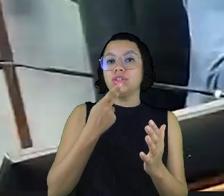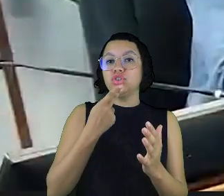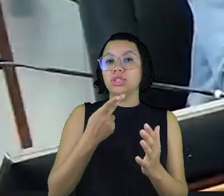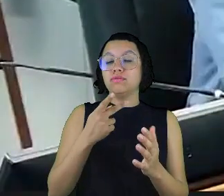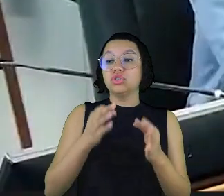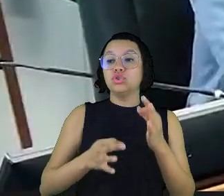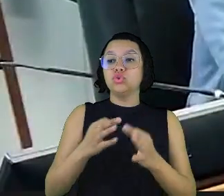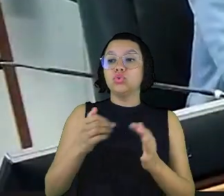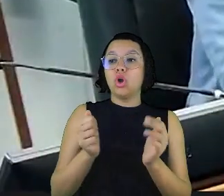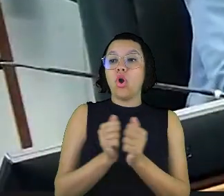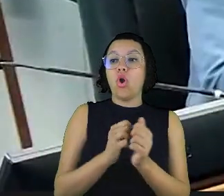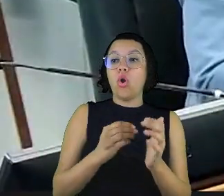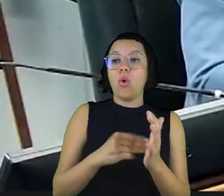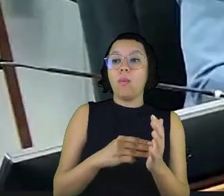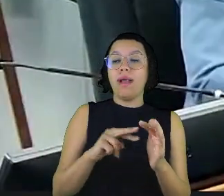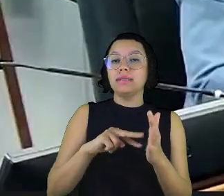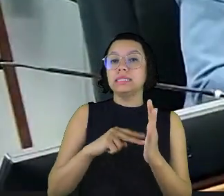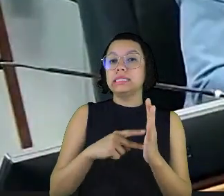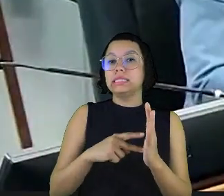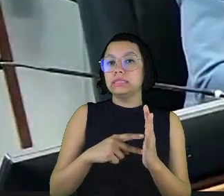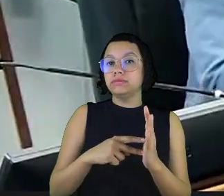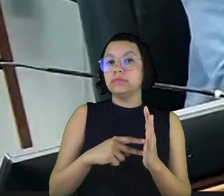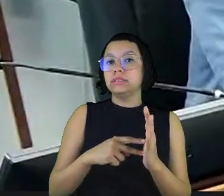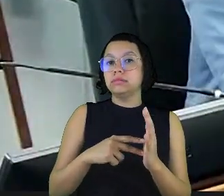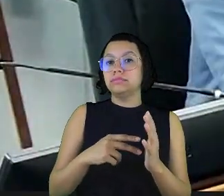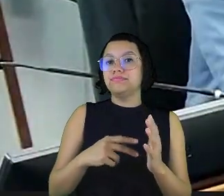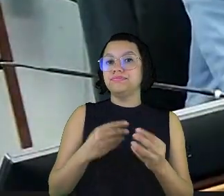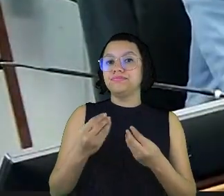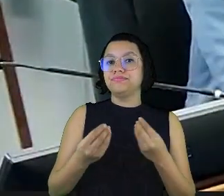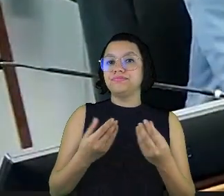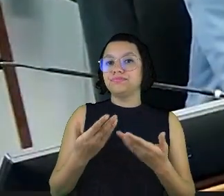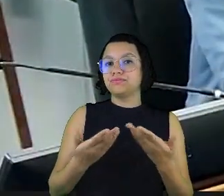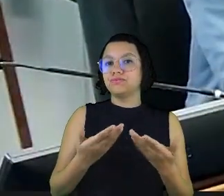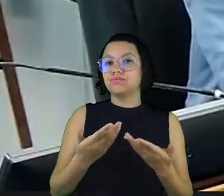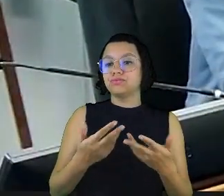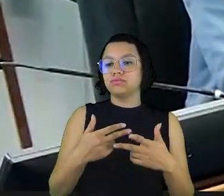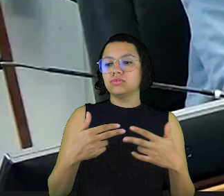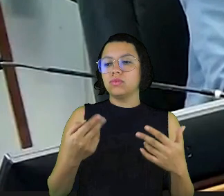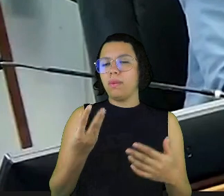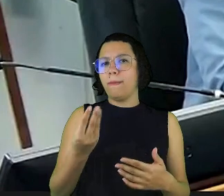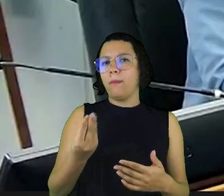mérito, significaria algo, acho que muito